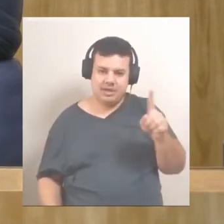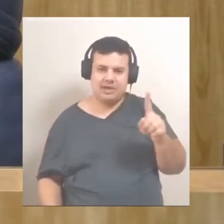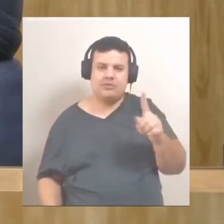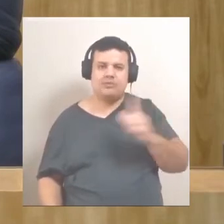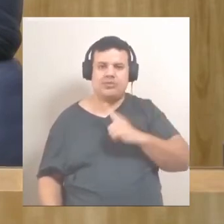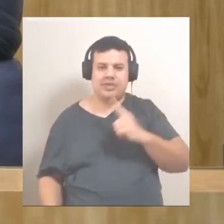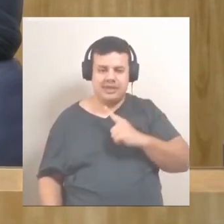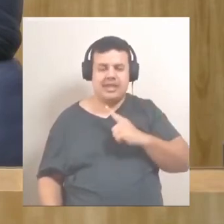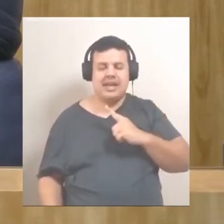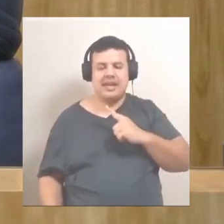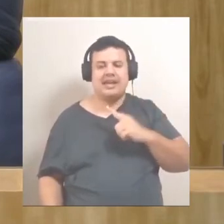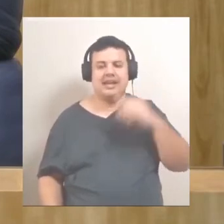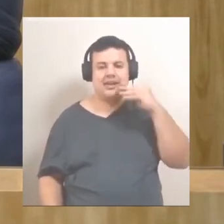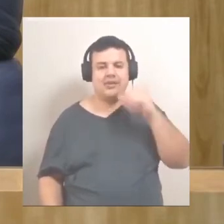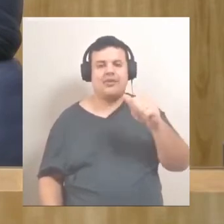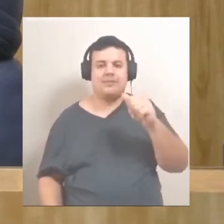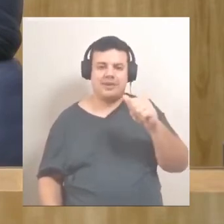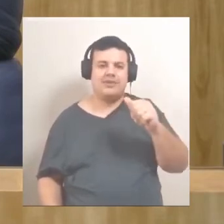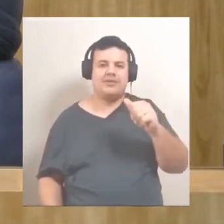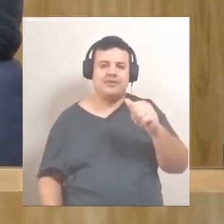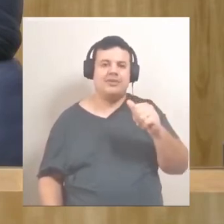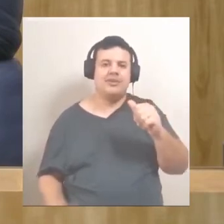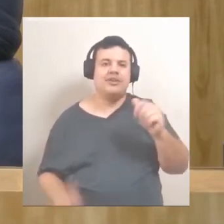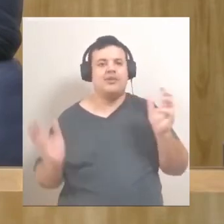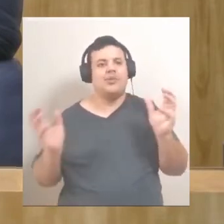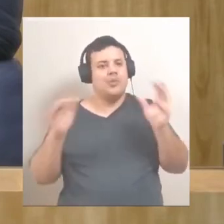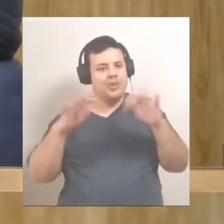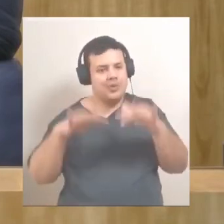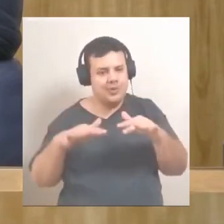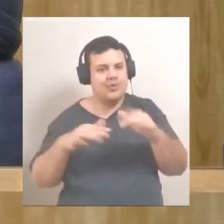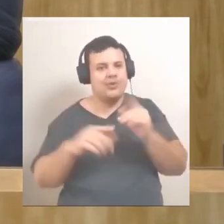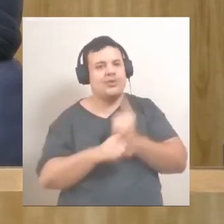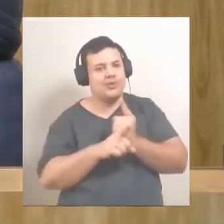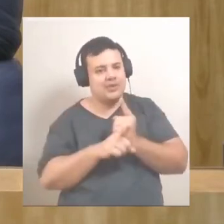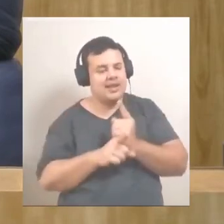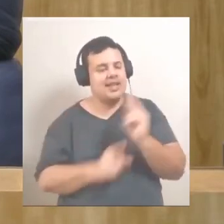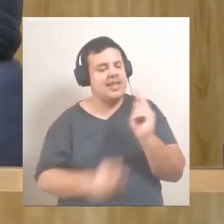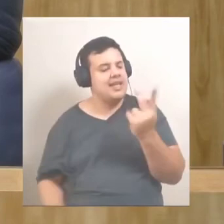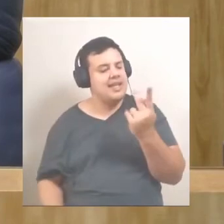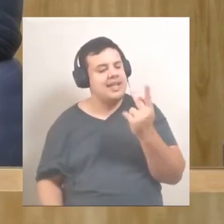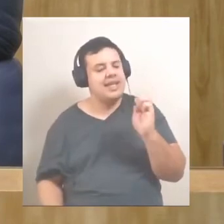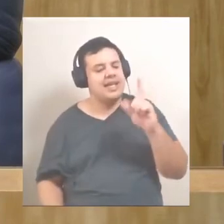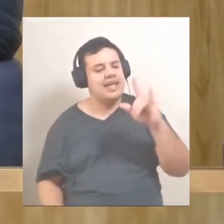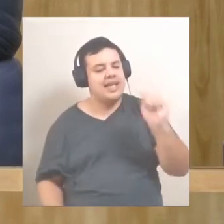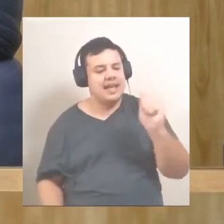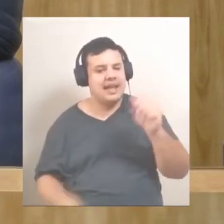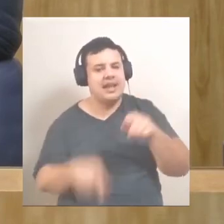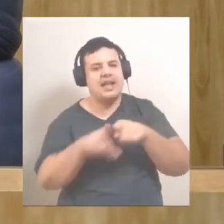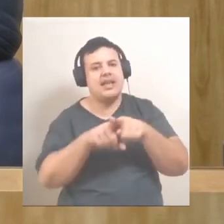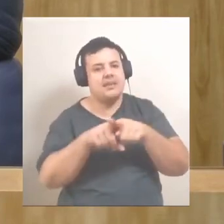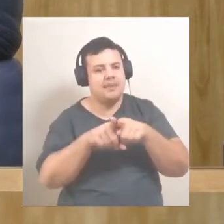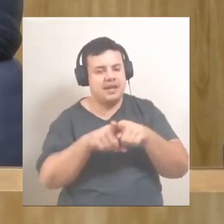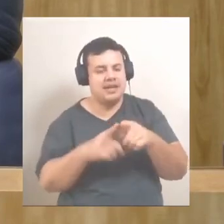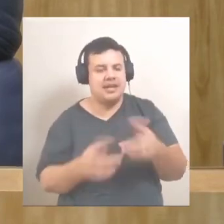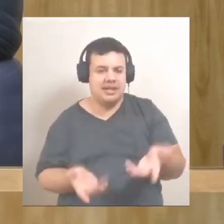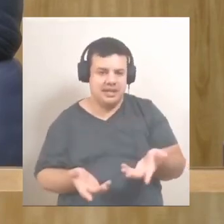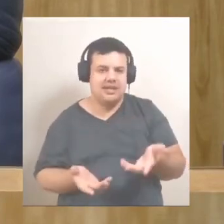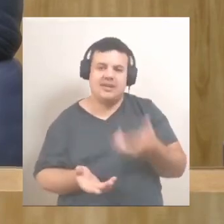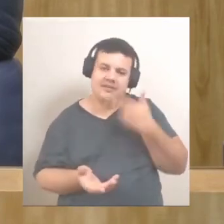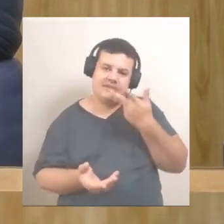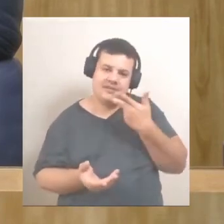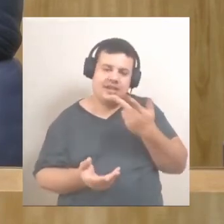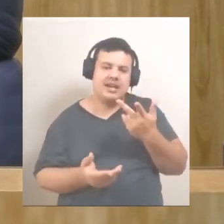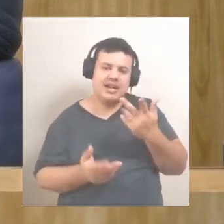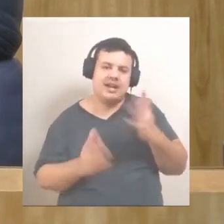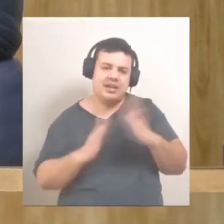bem gostoso, que eu pude rever a irmã Zélia, né? Aliás, falar do Padre Moy não tem como.